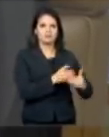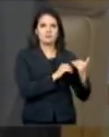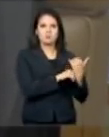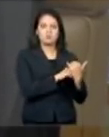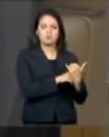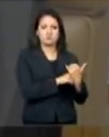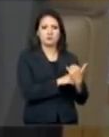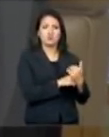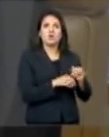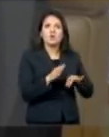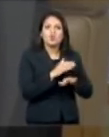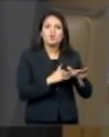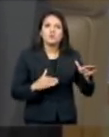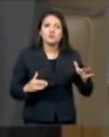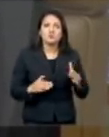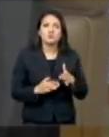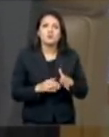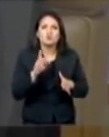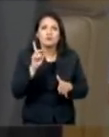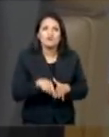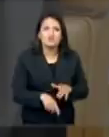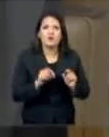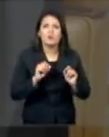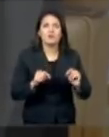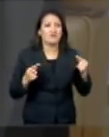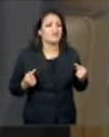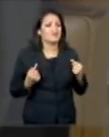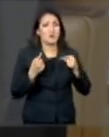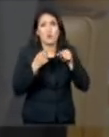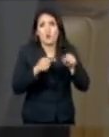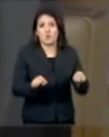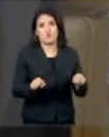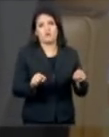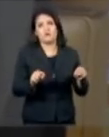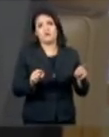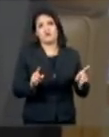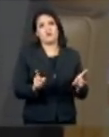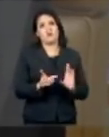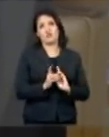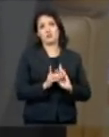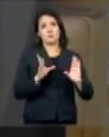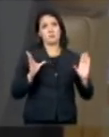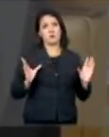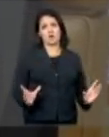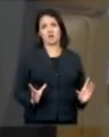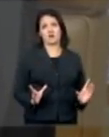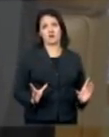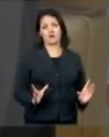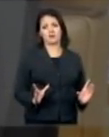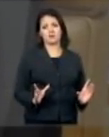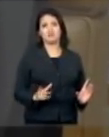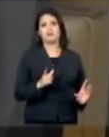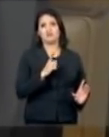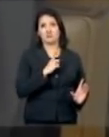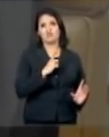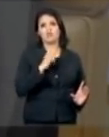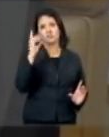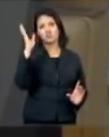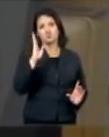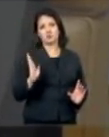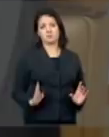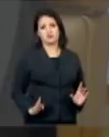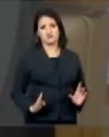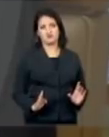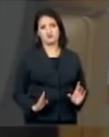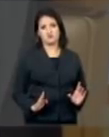subversão dos princípios estruturadores da gestão democrática e republicana do poder